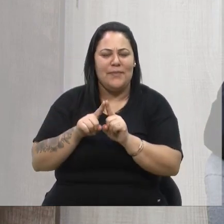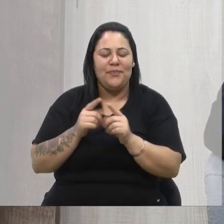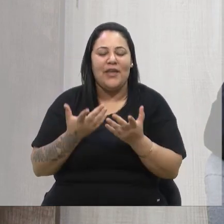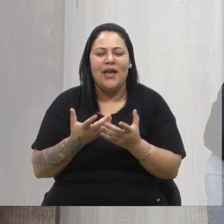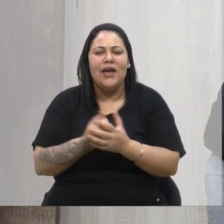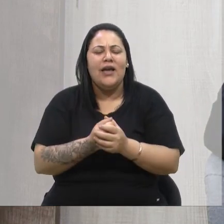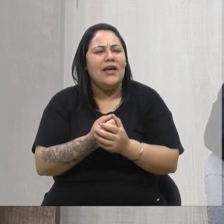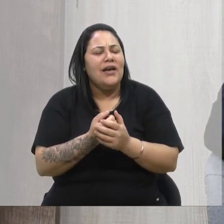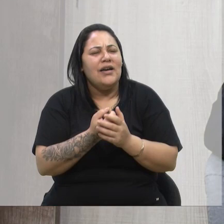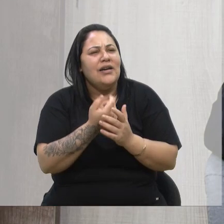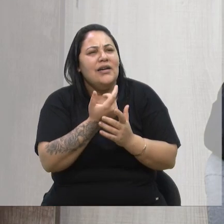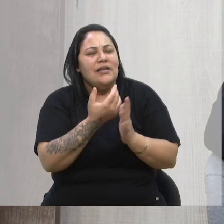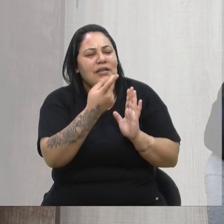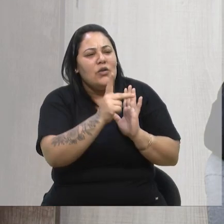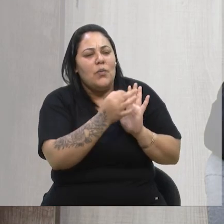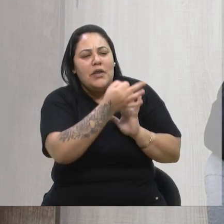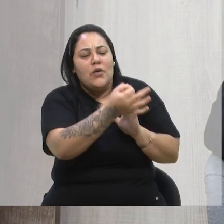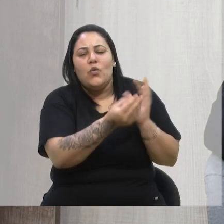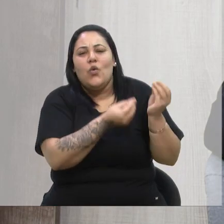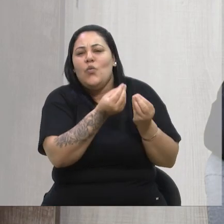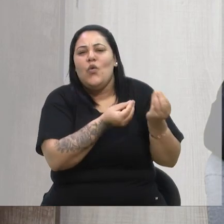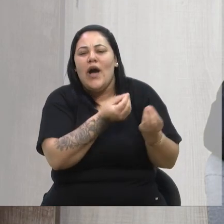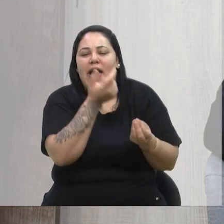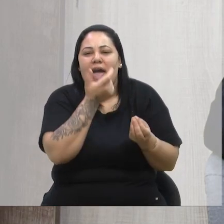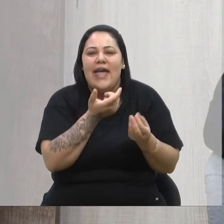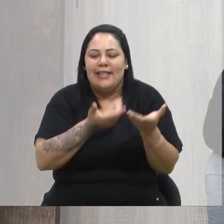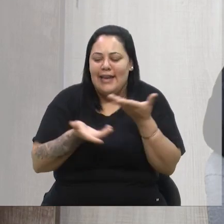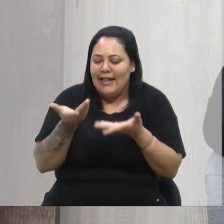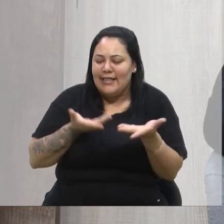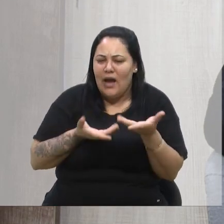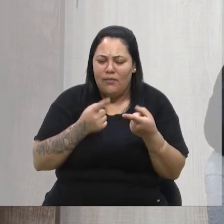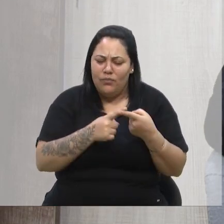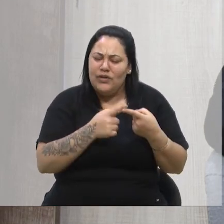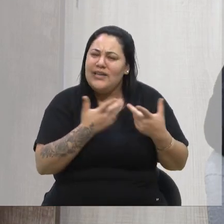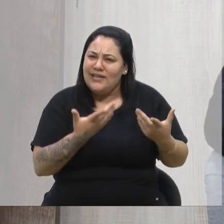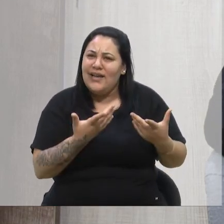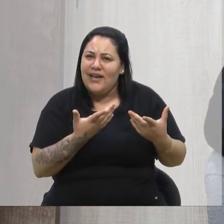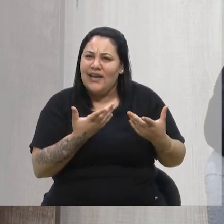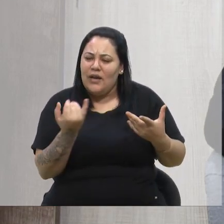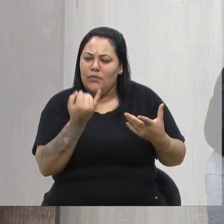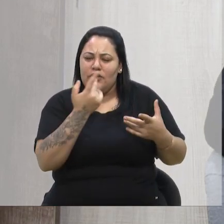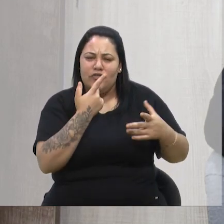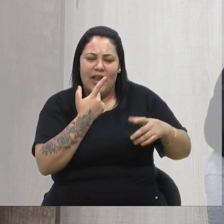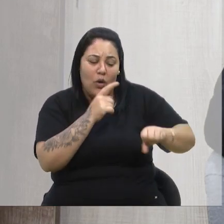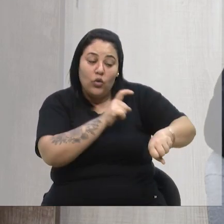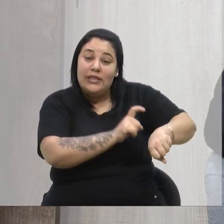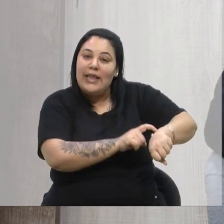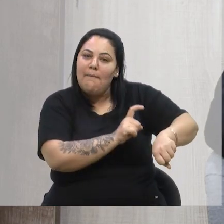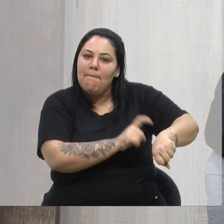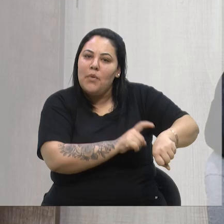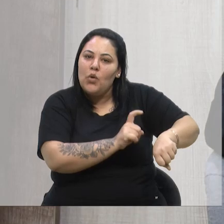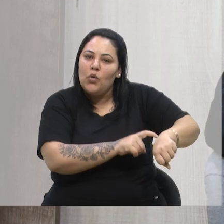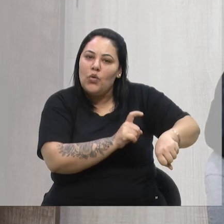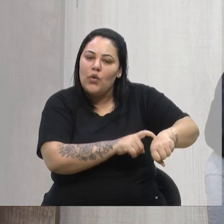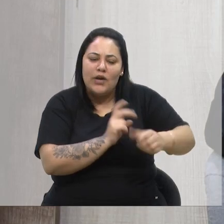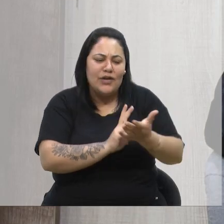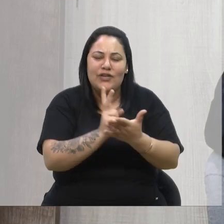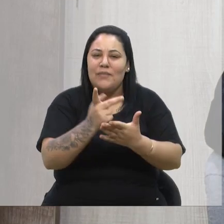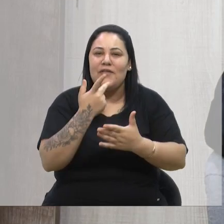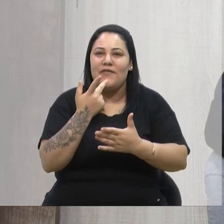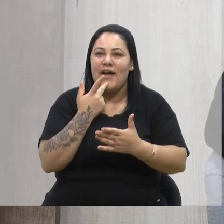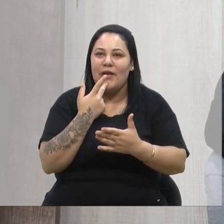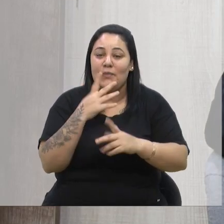foi tratar disso? Porque o fator tempo, eu sempre comento isso, sobretudo com os